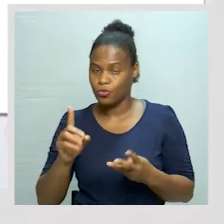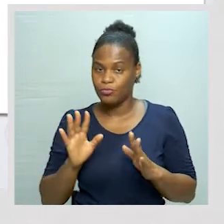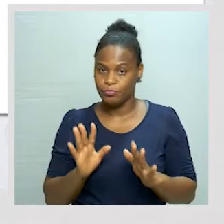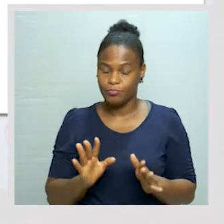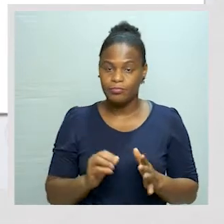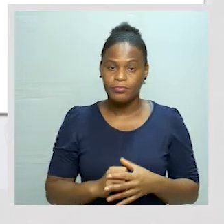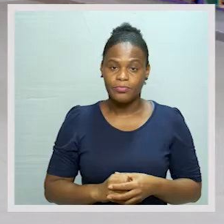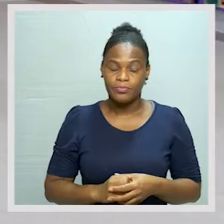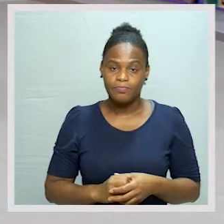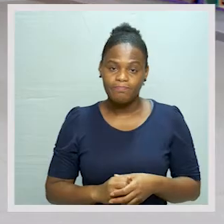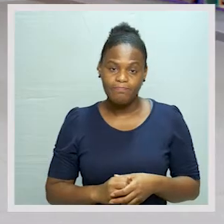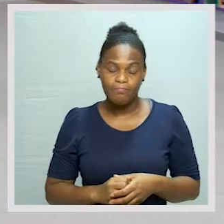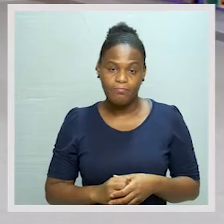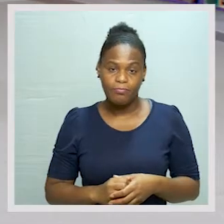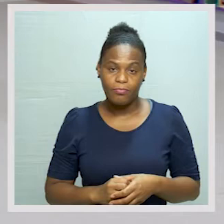78.856.